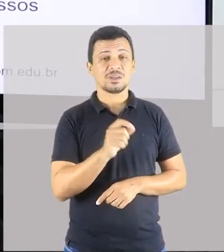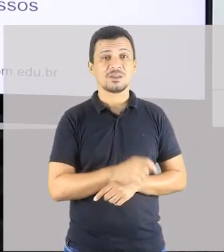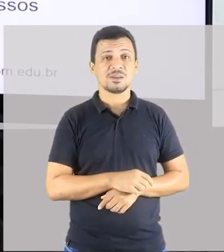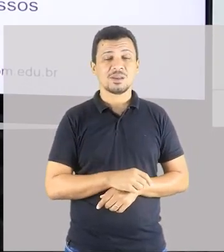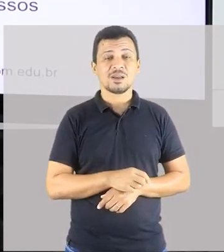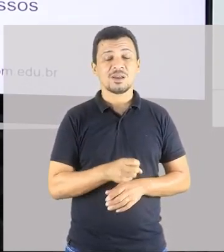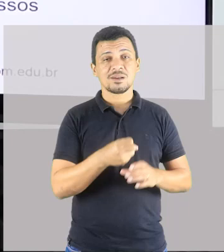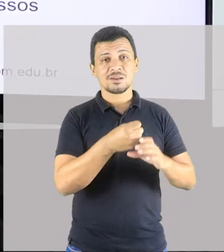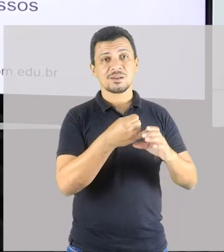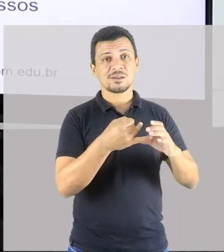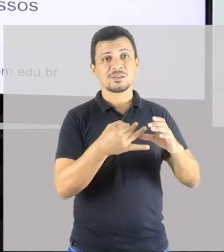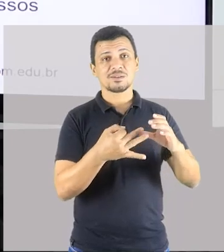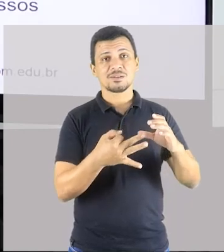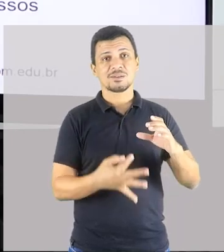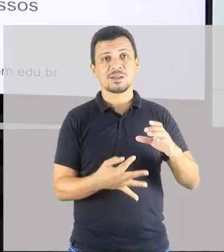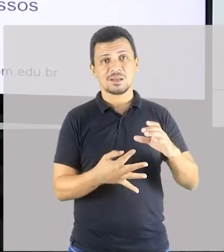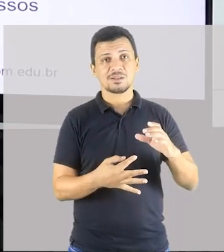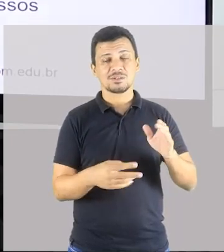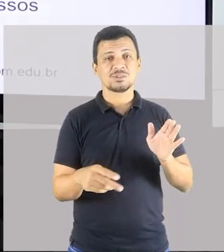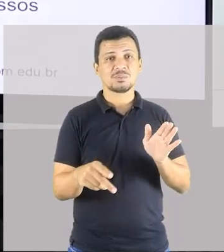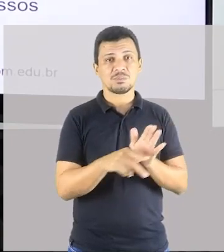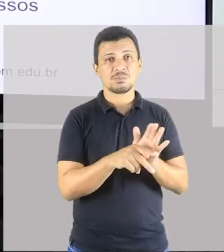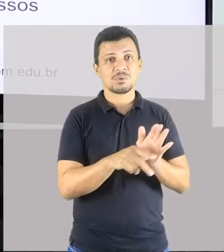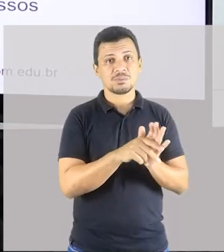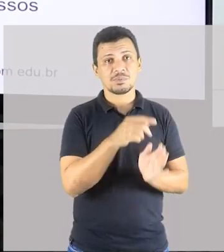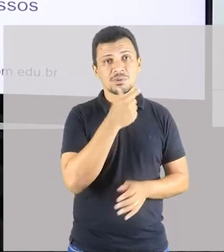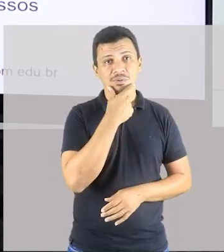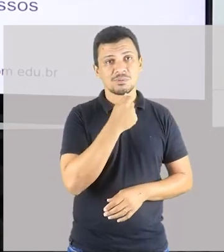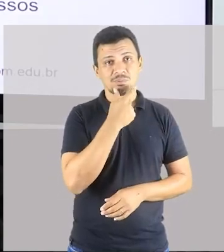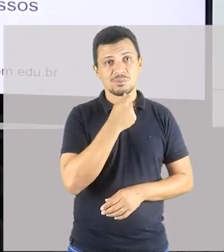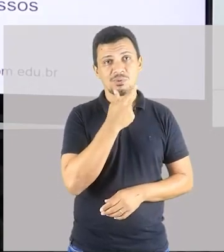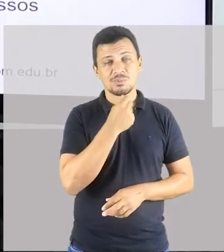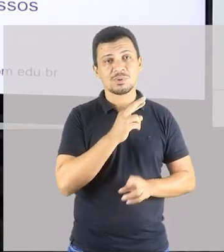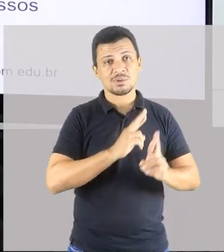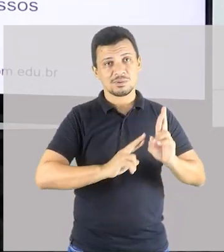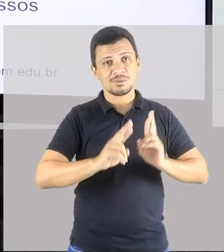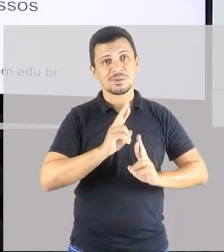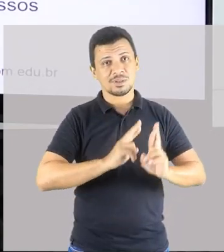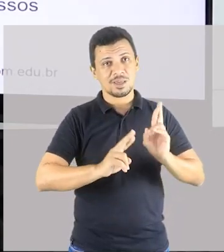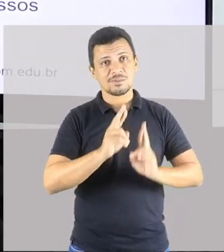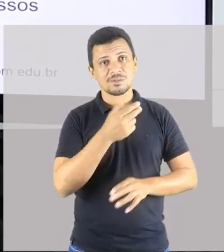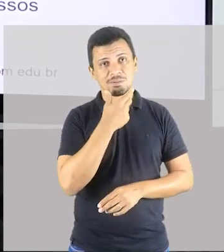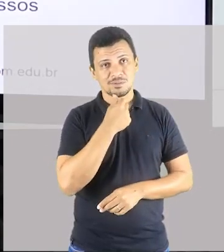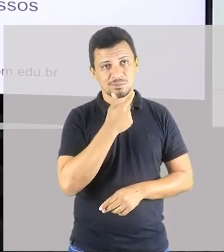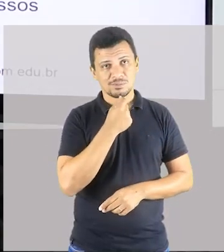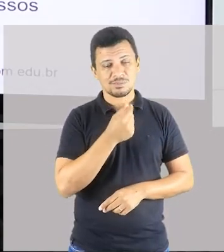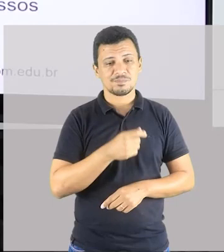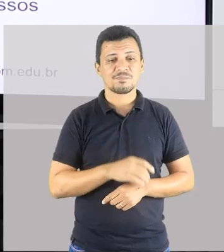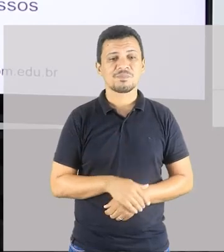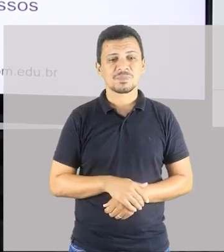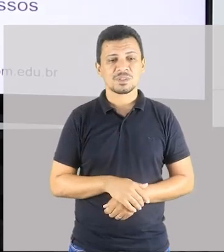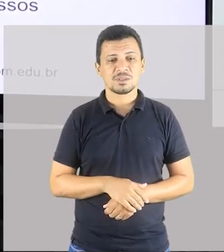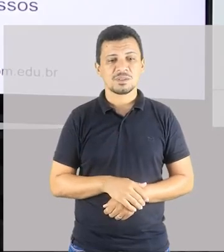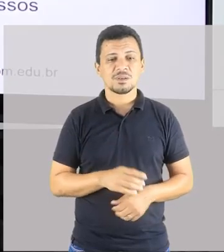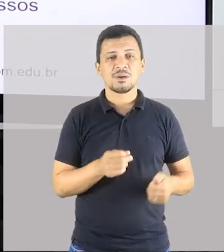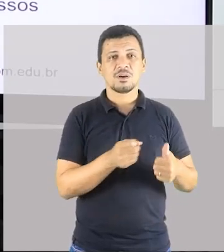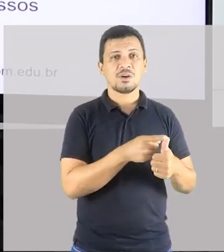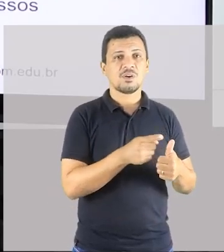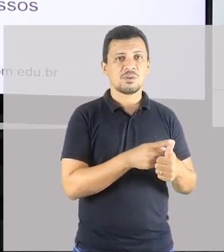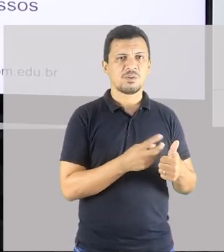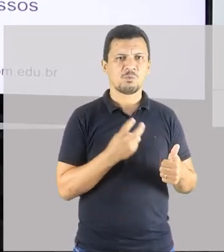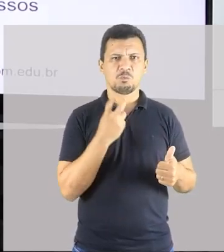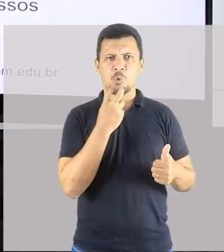né, propriamente, a gente pode dizer que masculinizantes, relacionados ao sexo masculino, que são